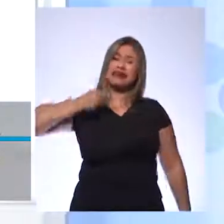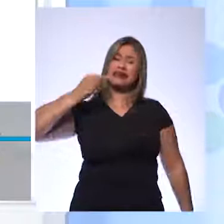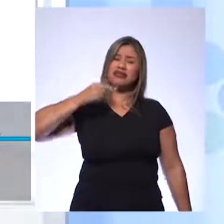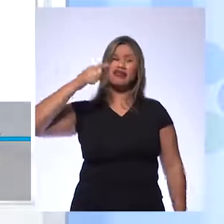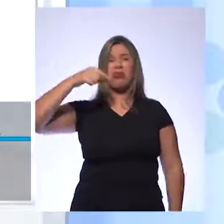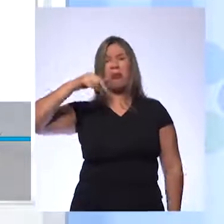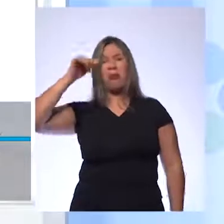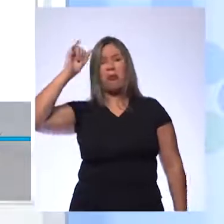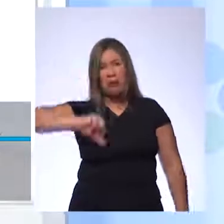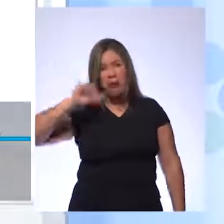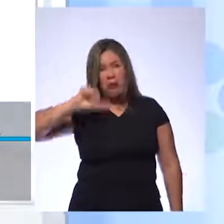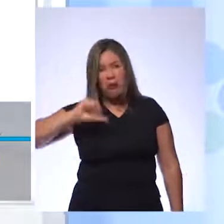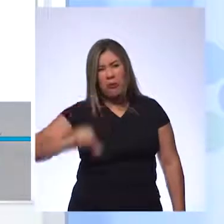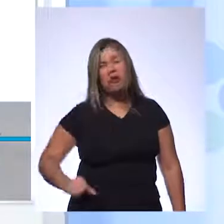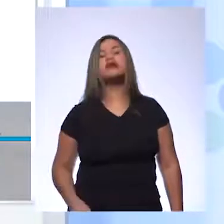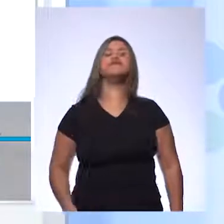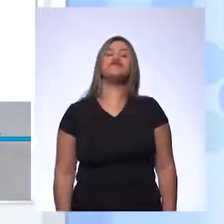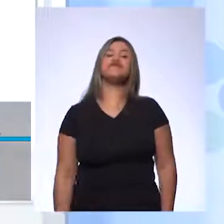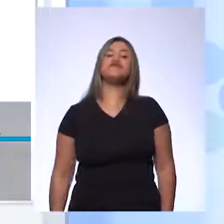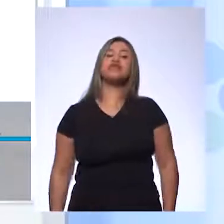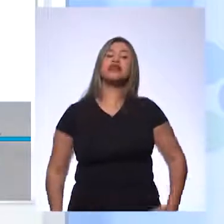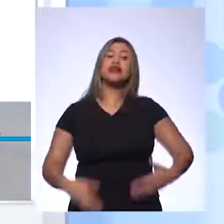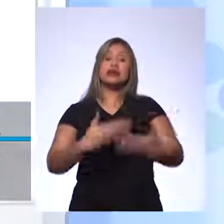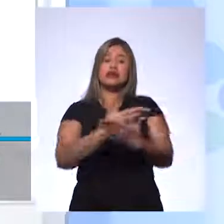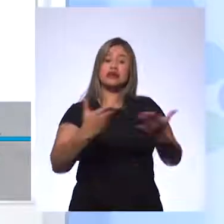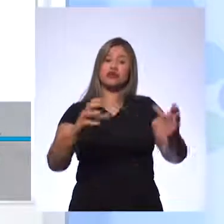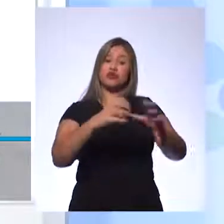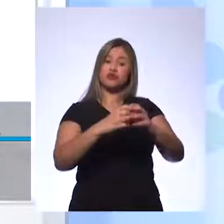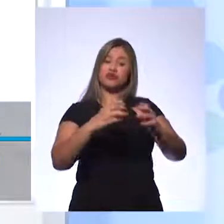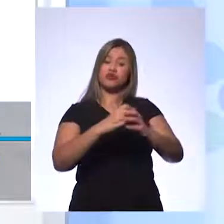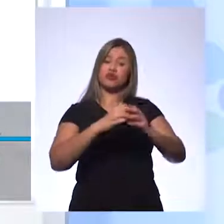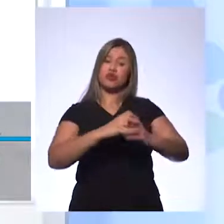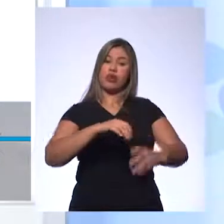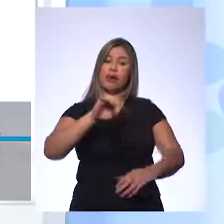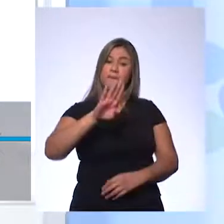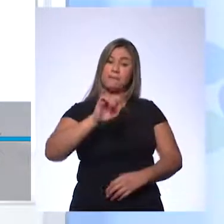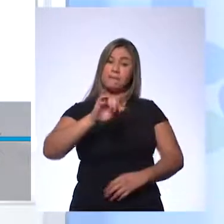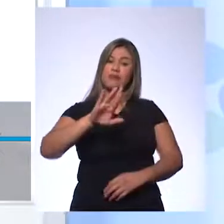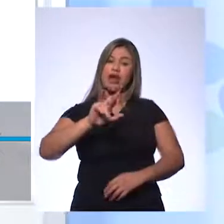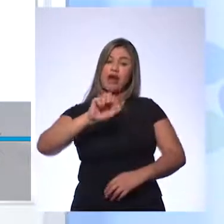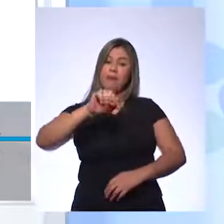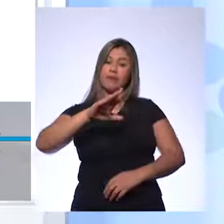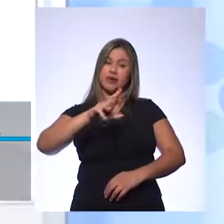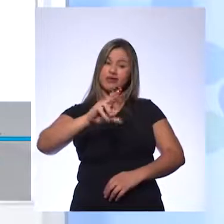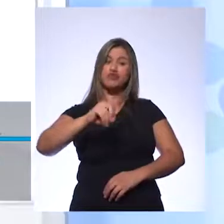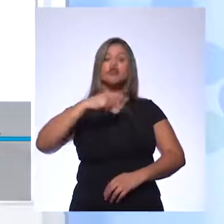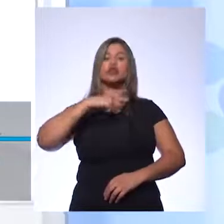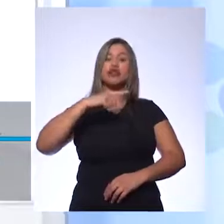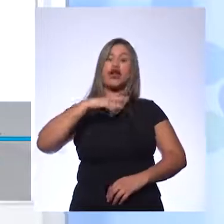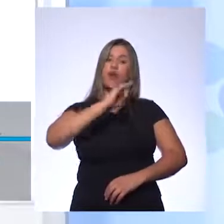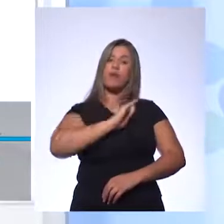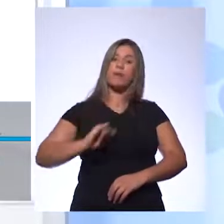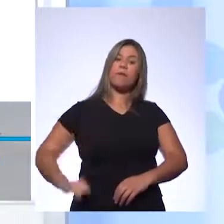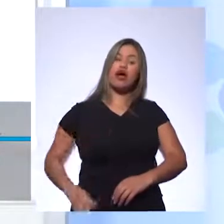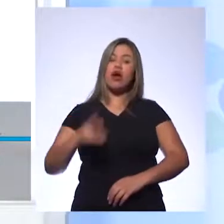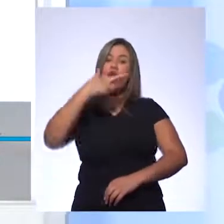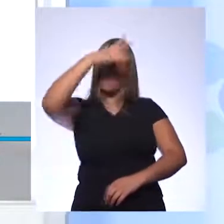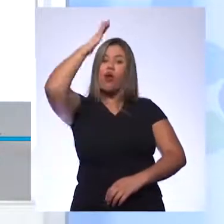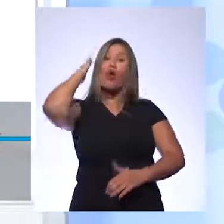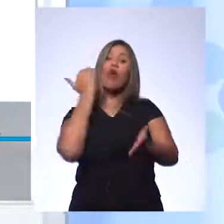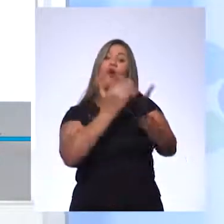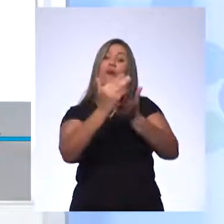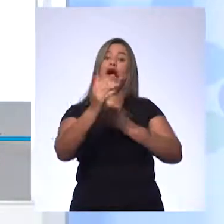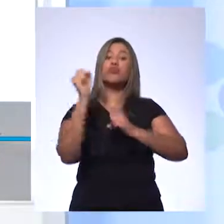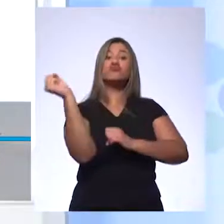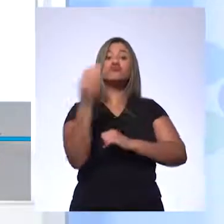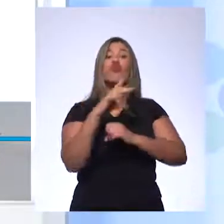pejorativa e na verdade esses barulho Barbie bom então império romano e começam em uma nova lógica a partir do